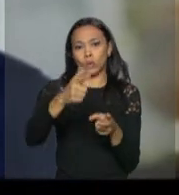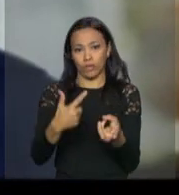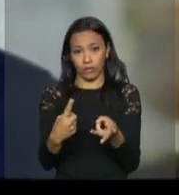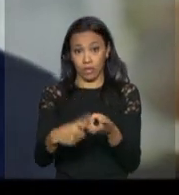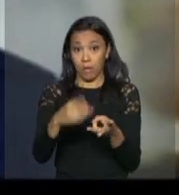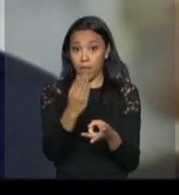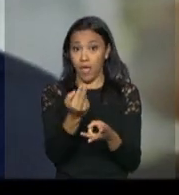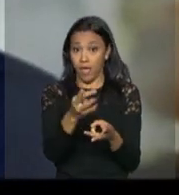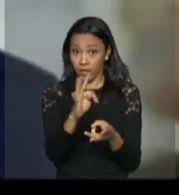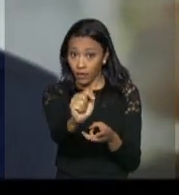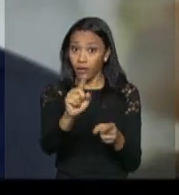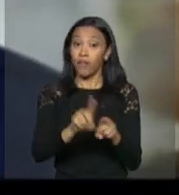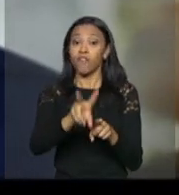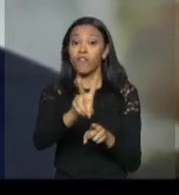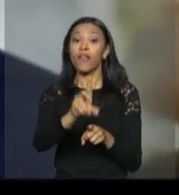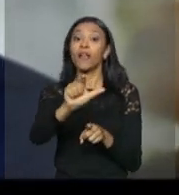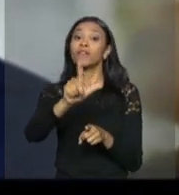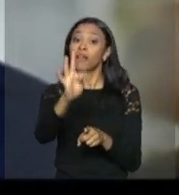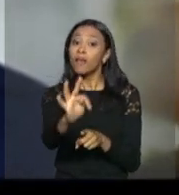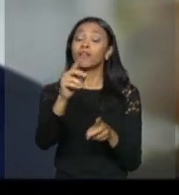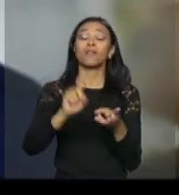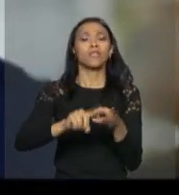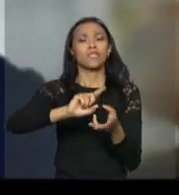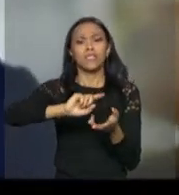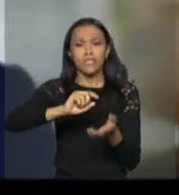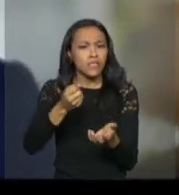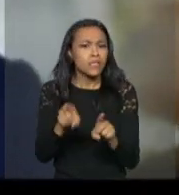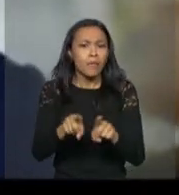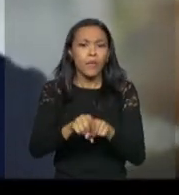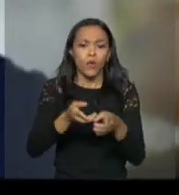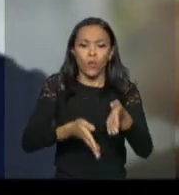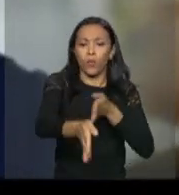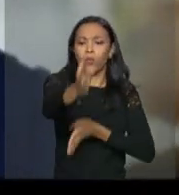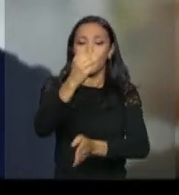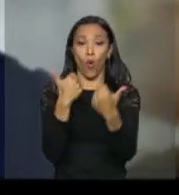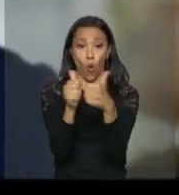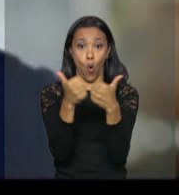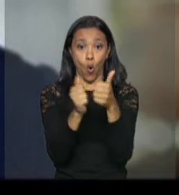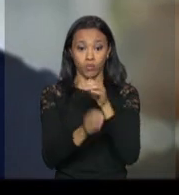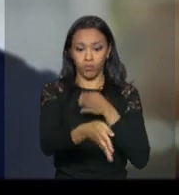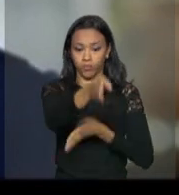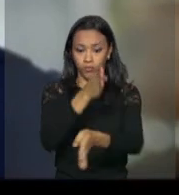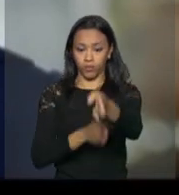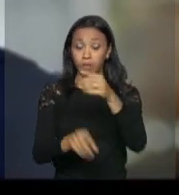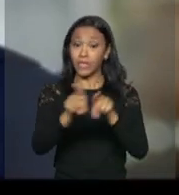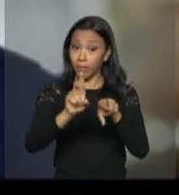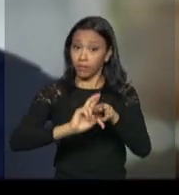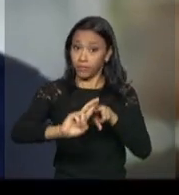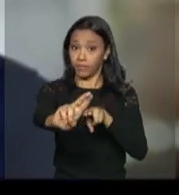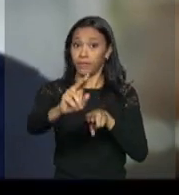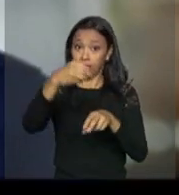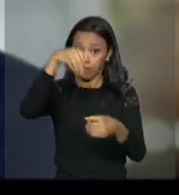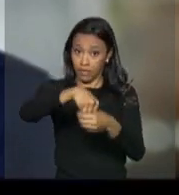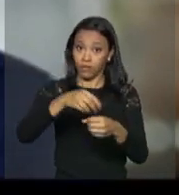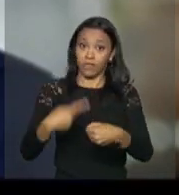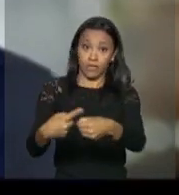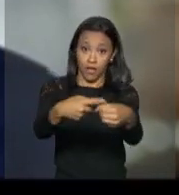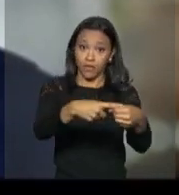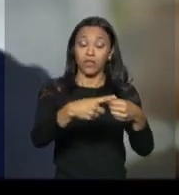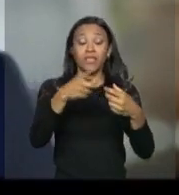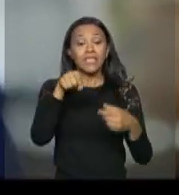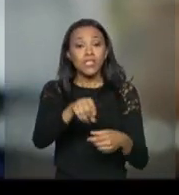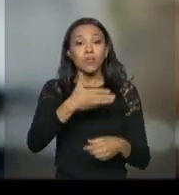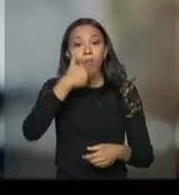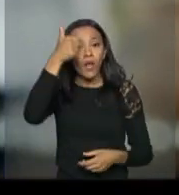sobre trilhos, monotrilhos, BRTs, corredores de ônibus e trens urbanos. Com isso, estamos melhorando